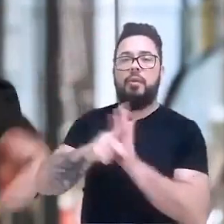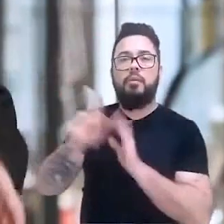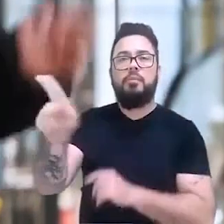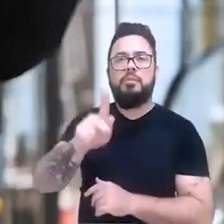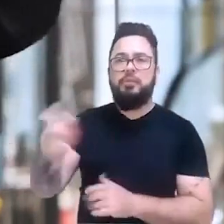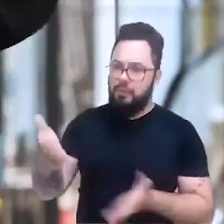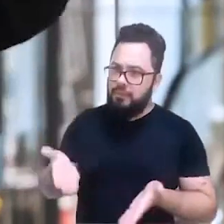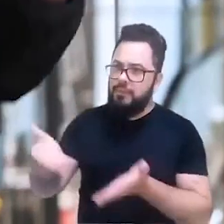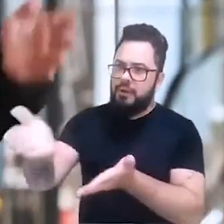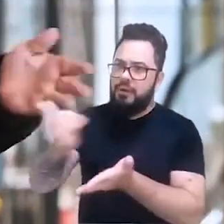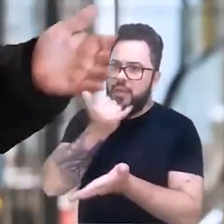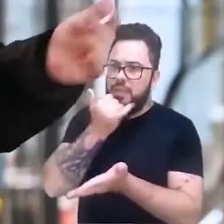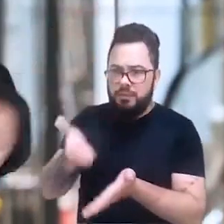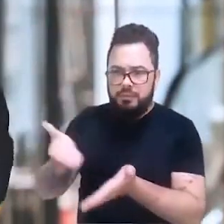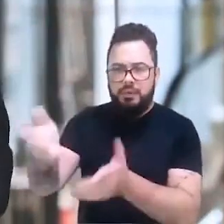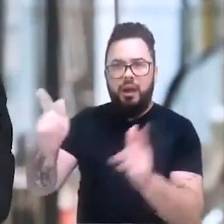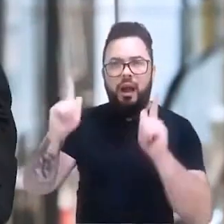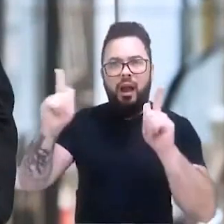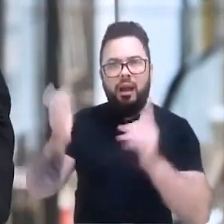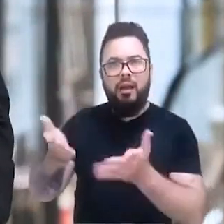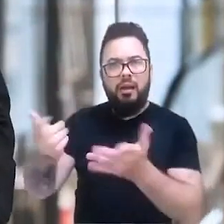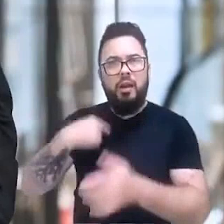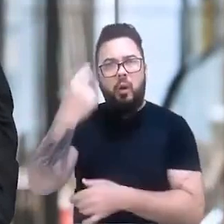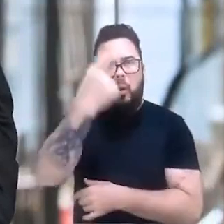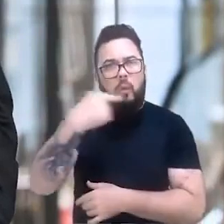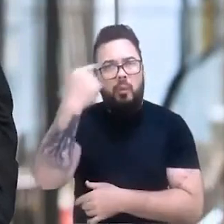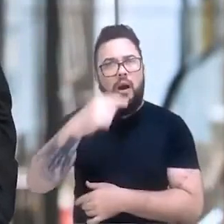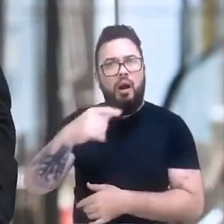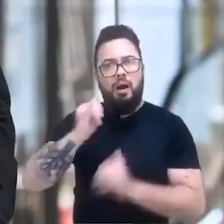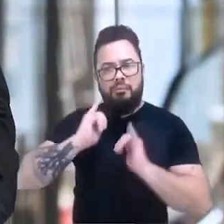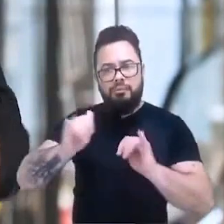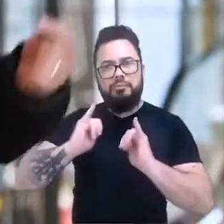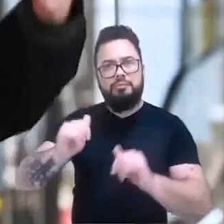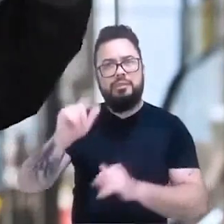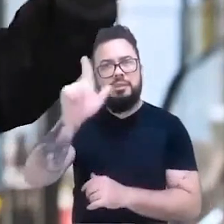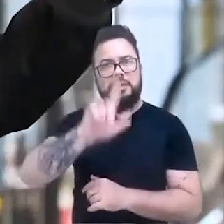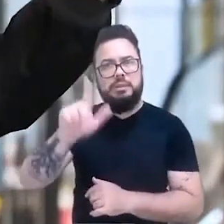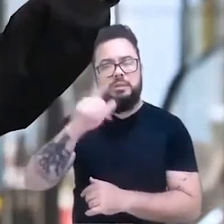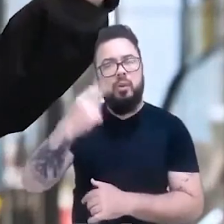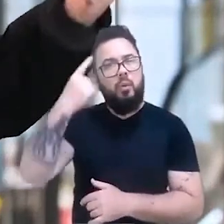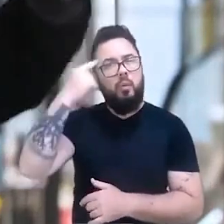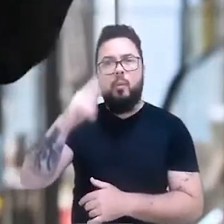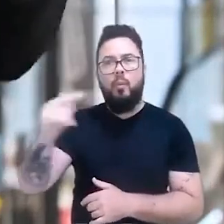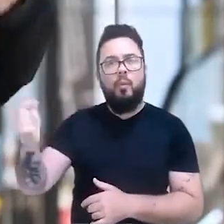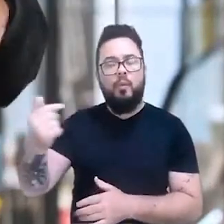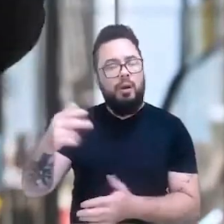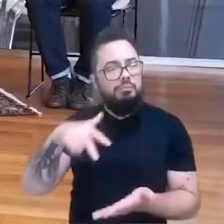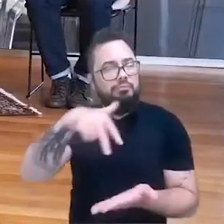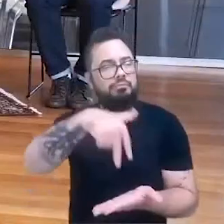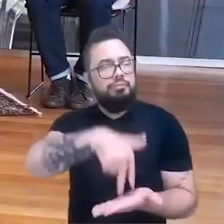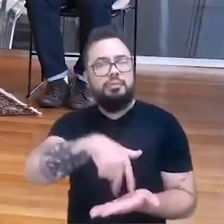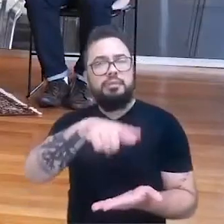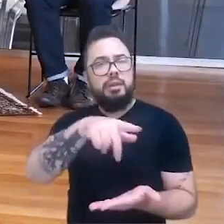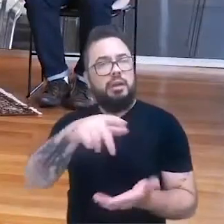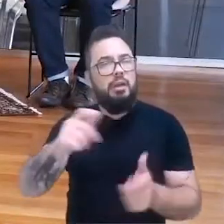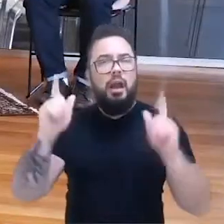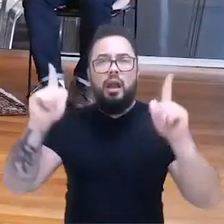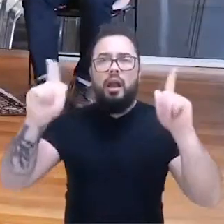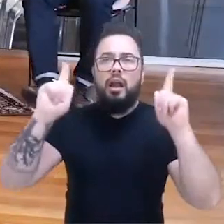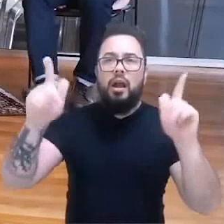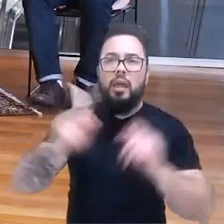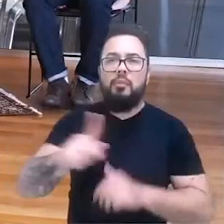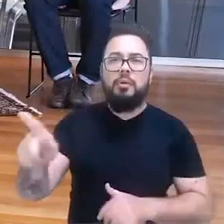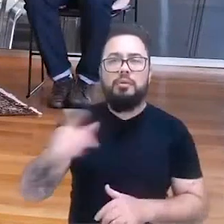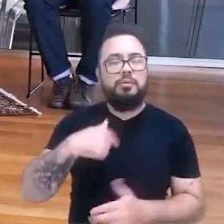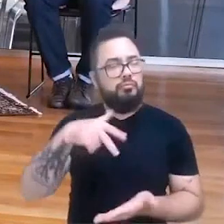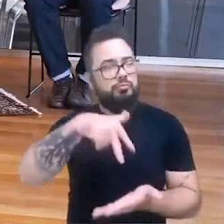falei, desculpa, vai fazer a greve lá. Eu só tenho uma hora para falar de literatura. Eu nunca vi... um escritor entrar num evento de um